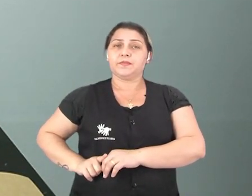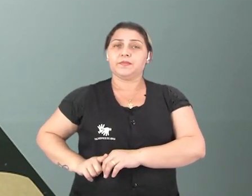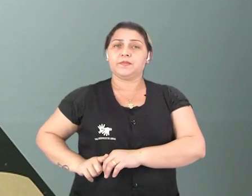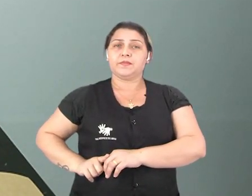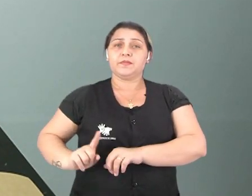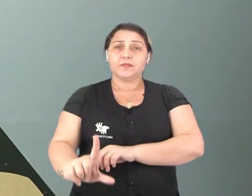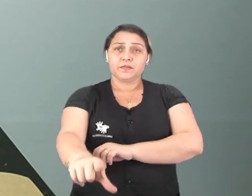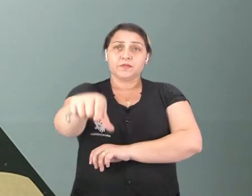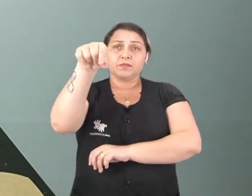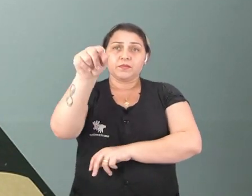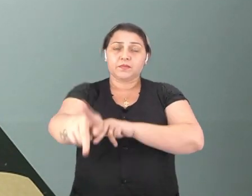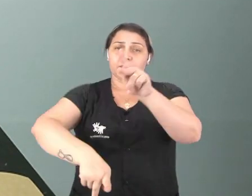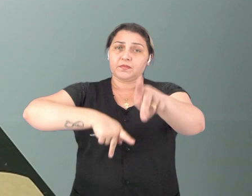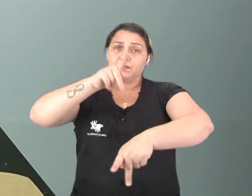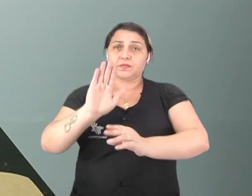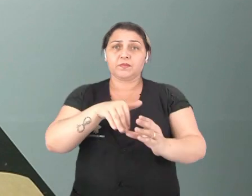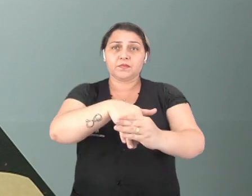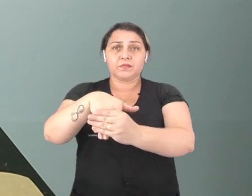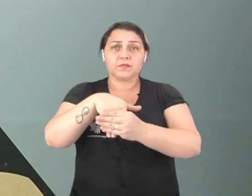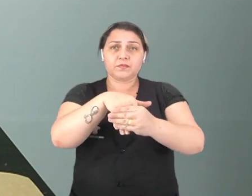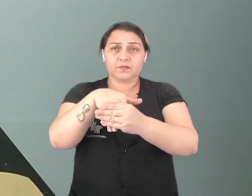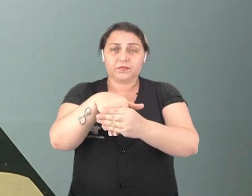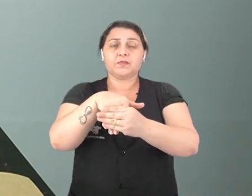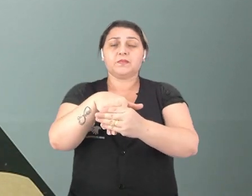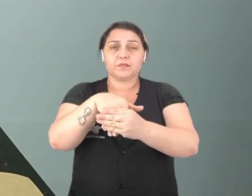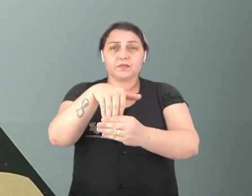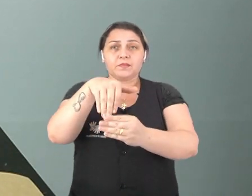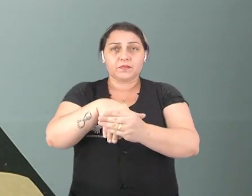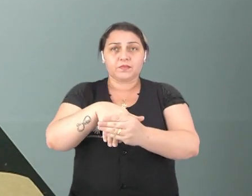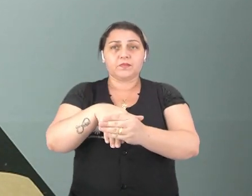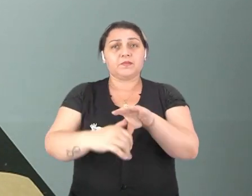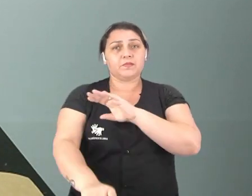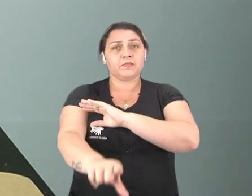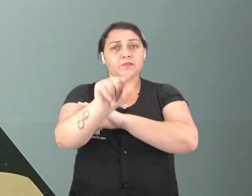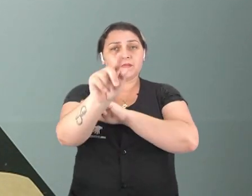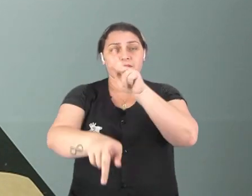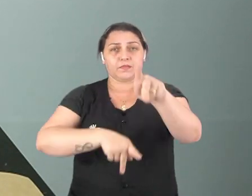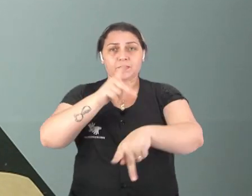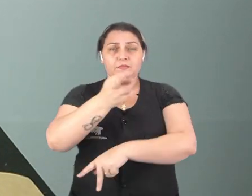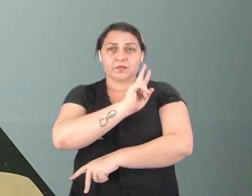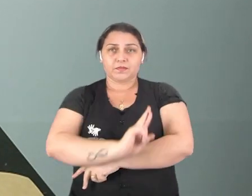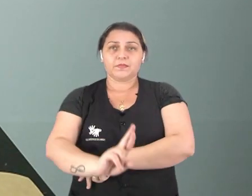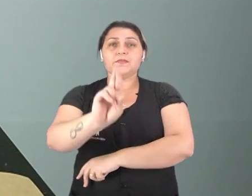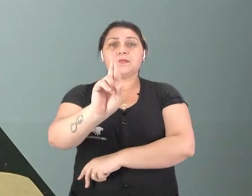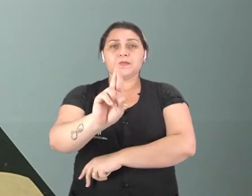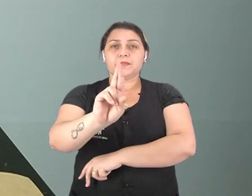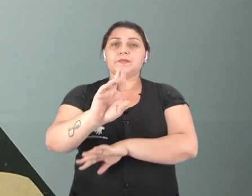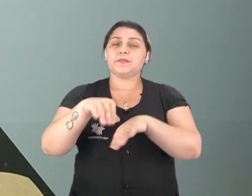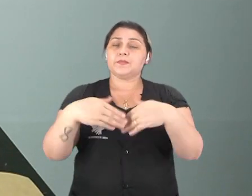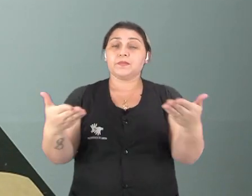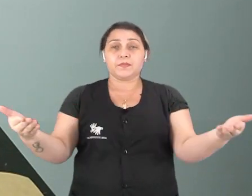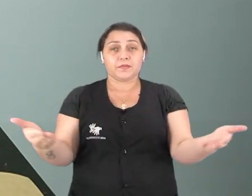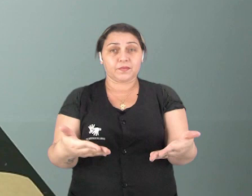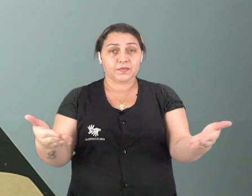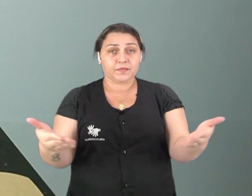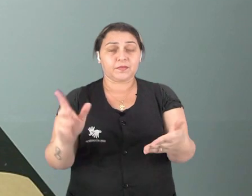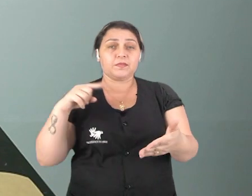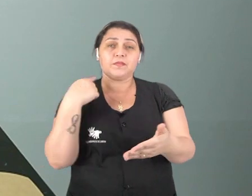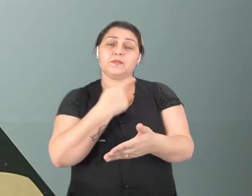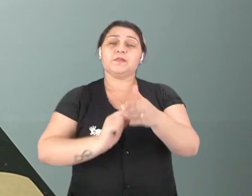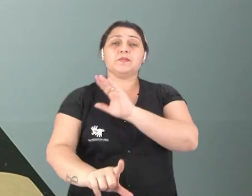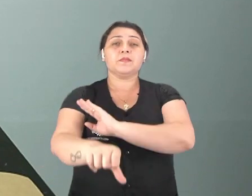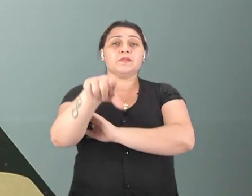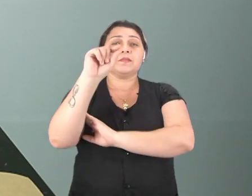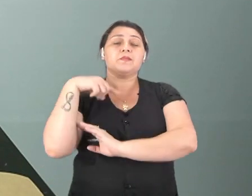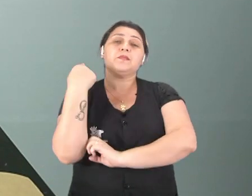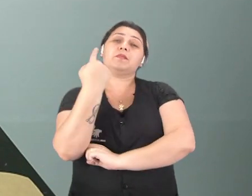é eleito pelo povo, tá? O povo é que escolhe os seus representantes, né? Hoje em dia, nós